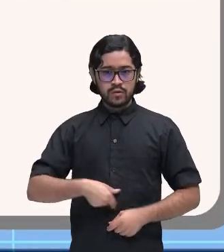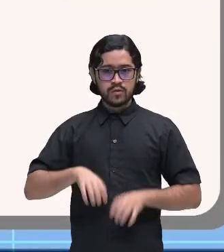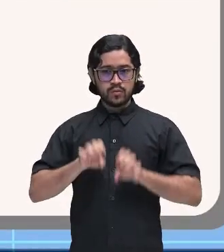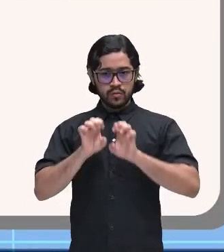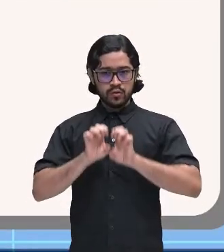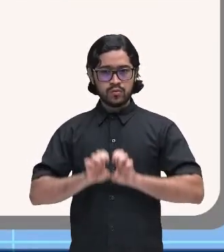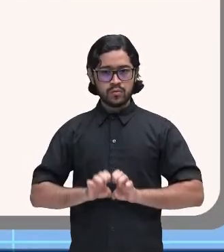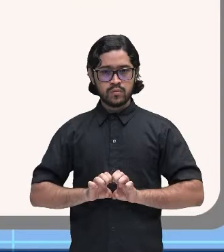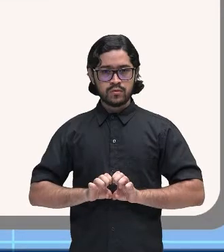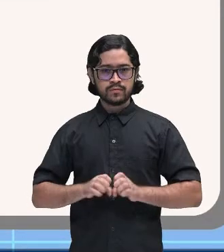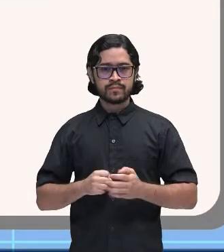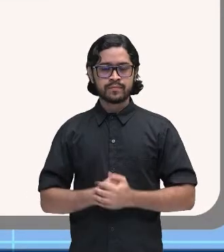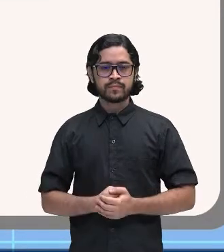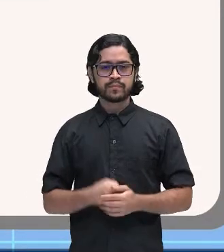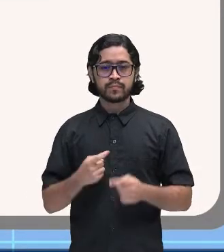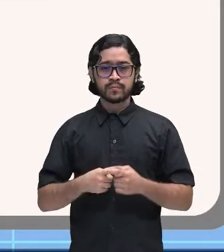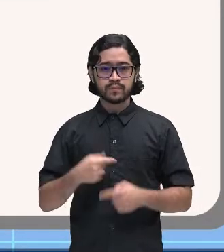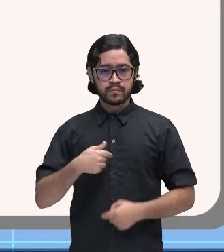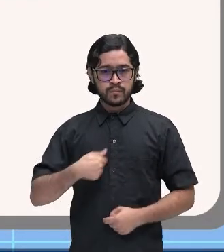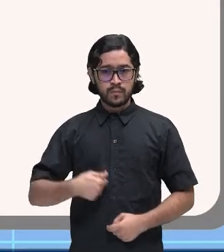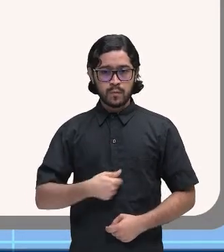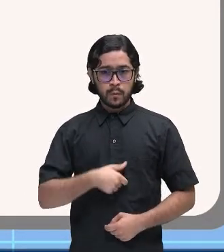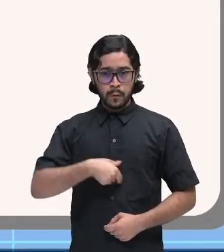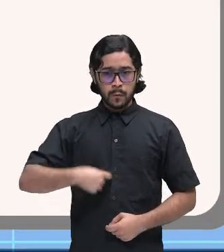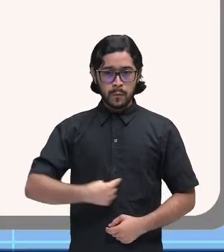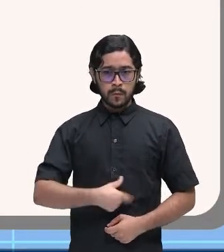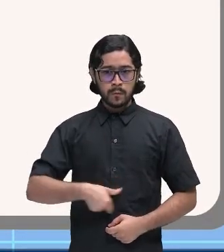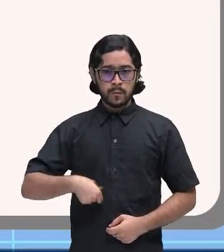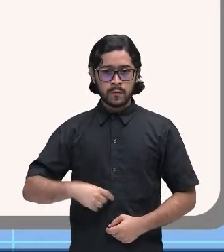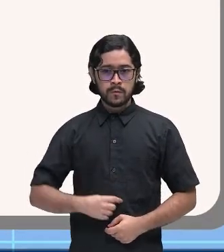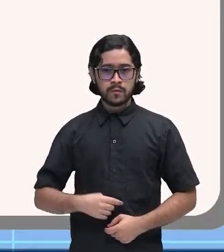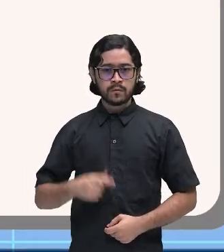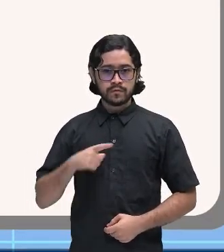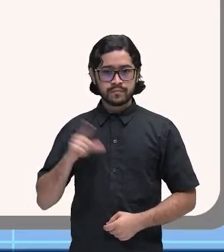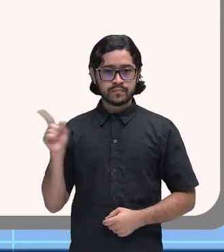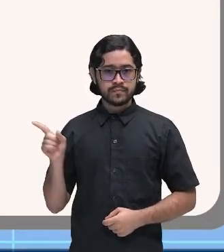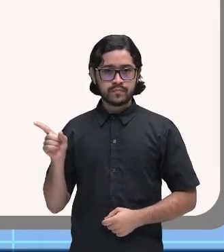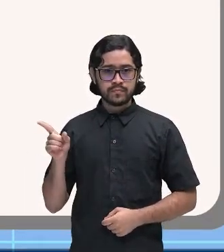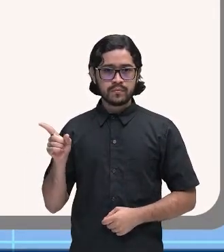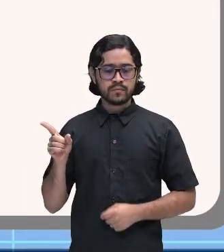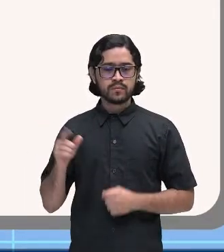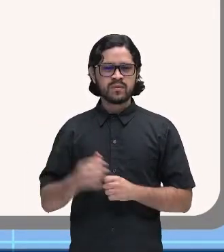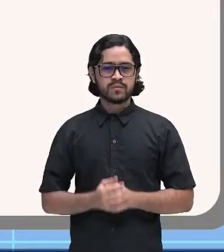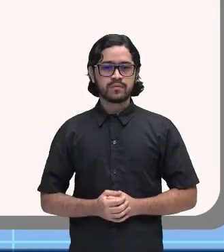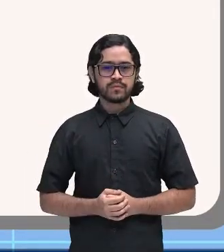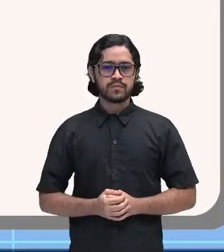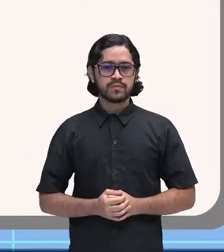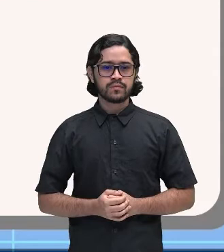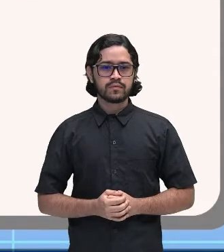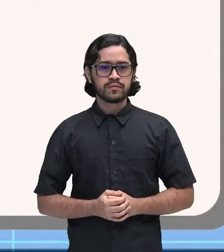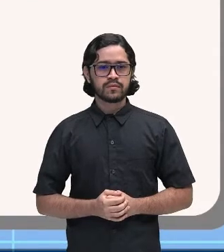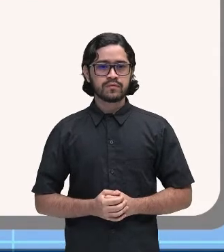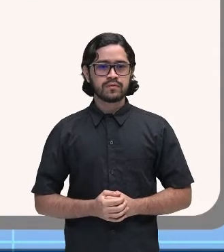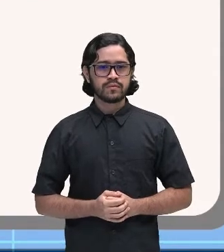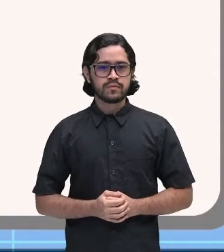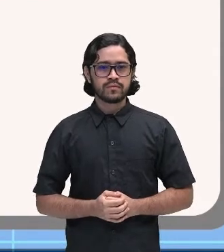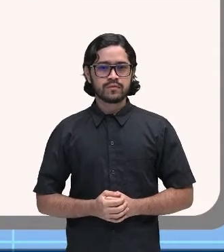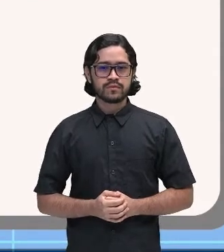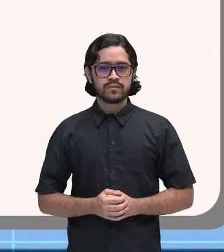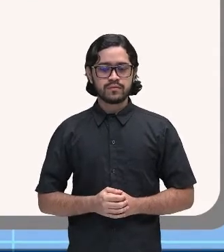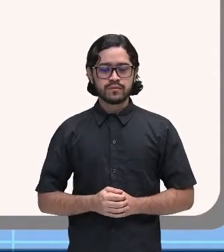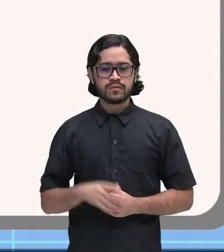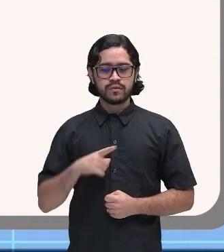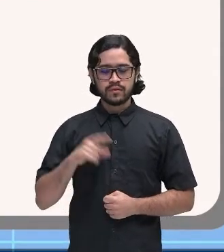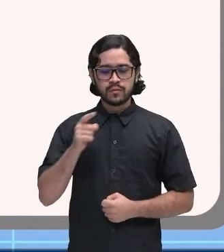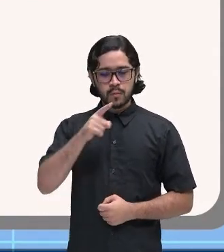O intestino, ele é formado por vilosidades, né? Que são essas ondinhas, né, que nós temos.